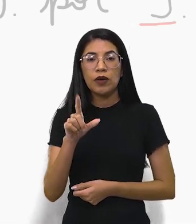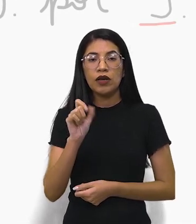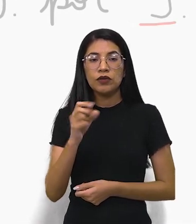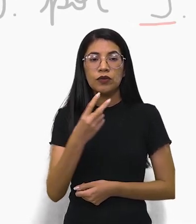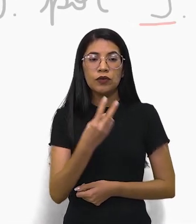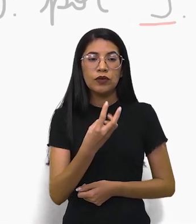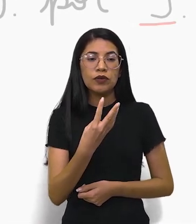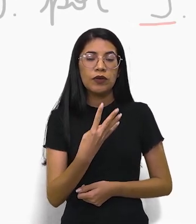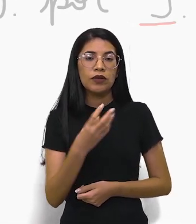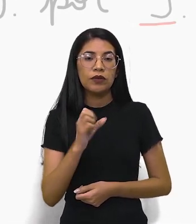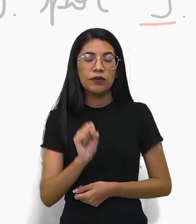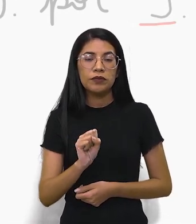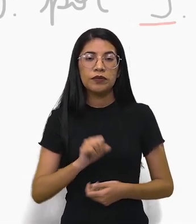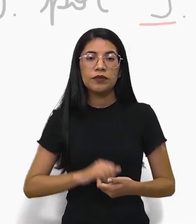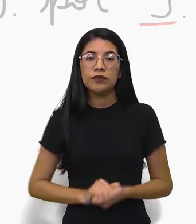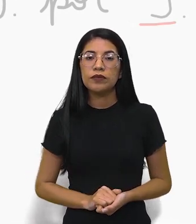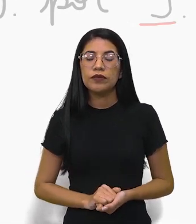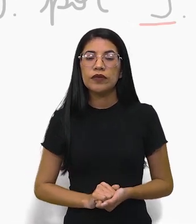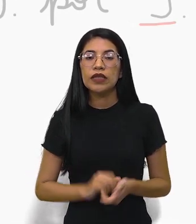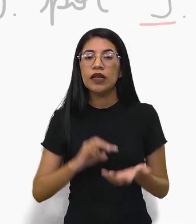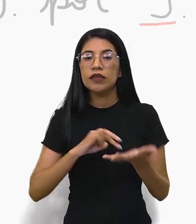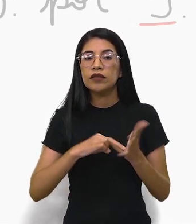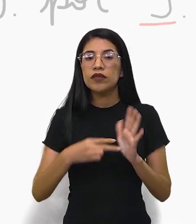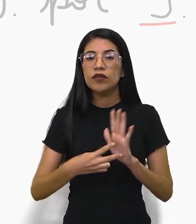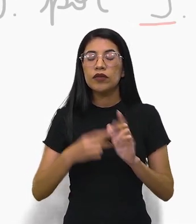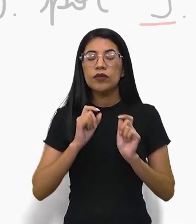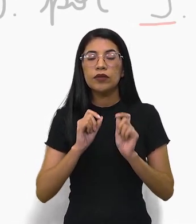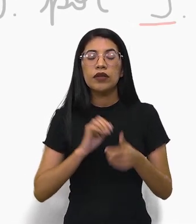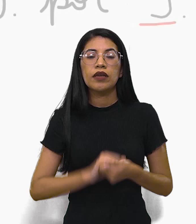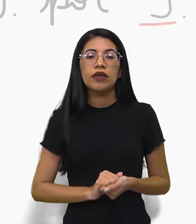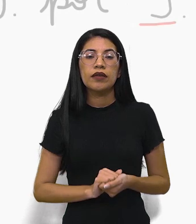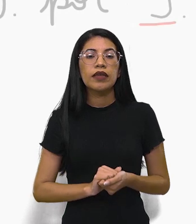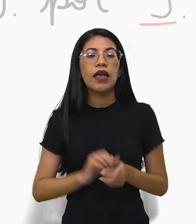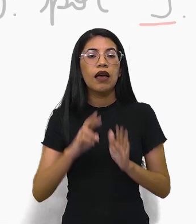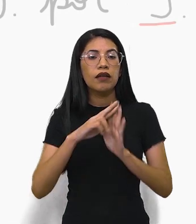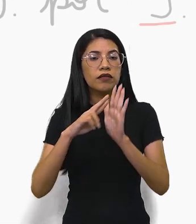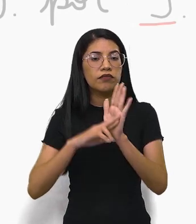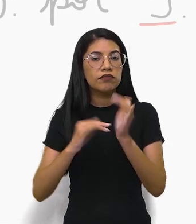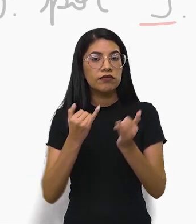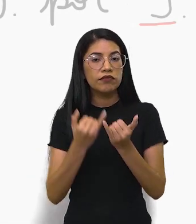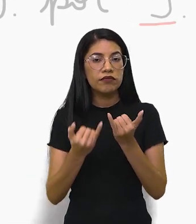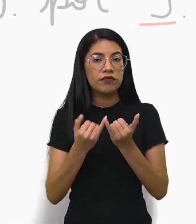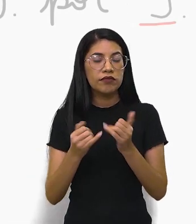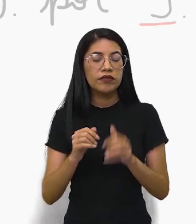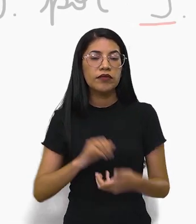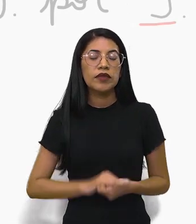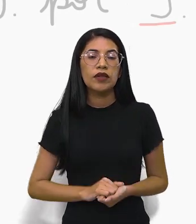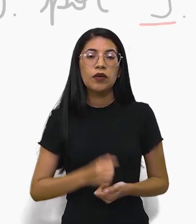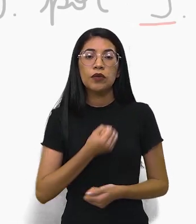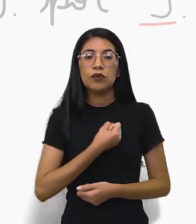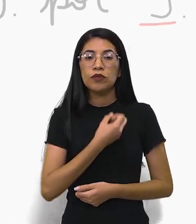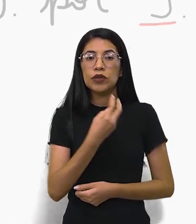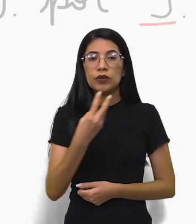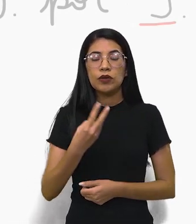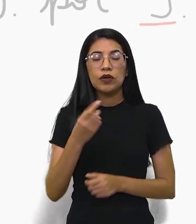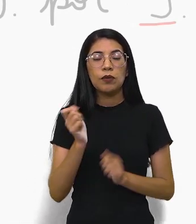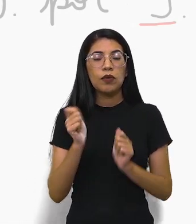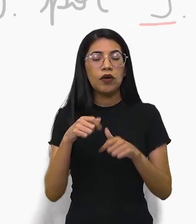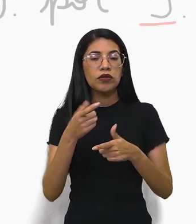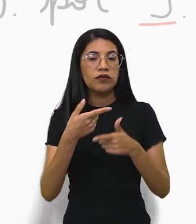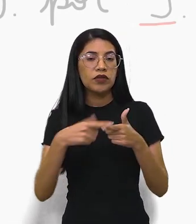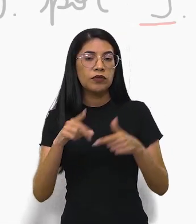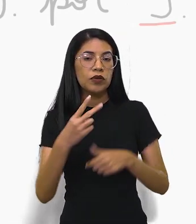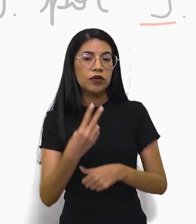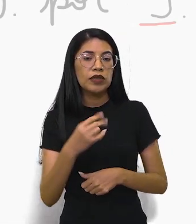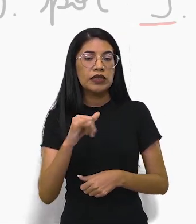2, 4 e 8. Significa que a regra é parecida. O número 2 é divisível por 2